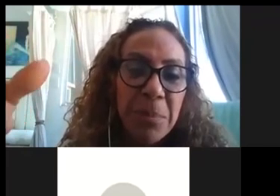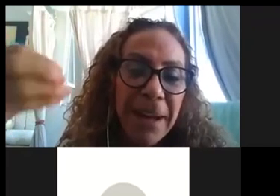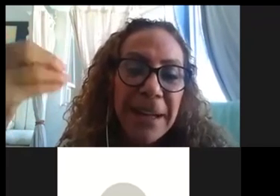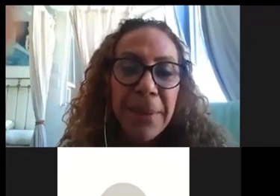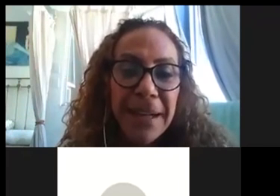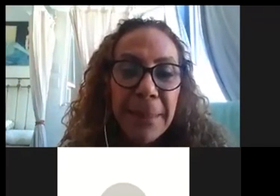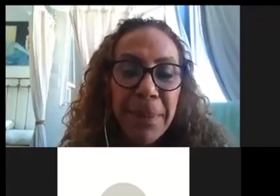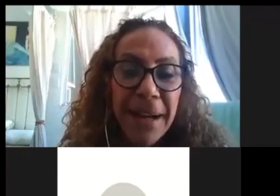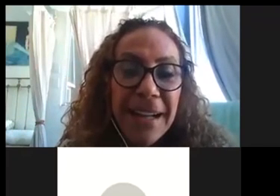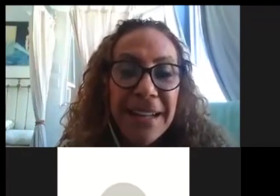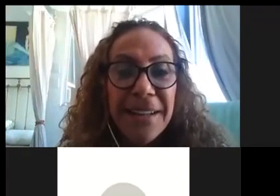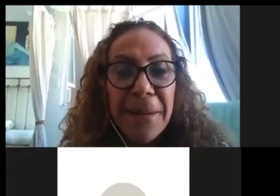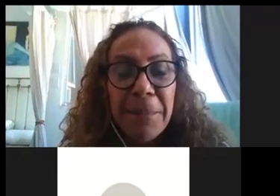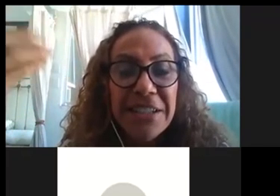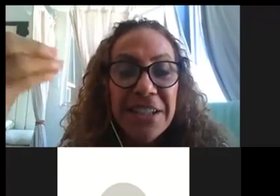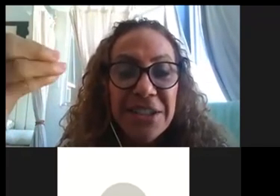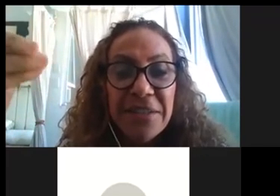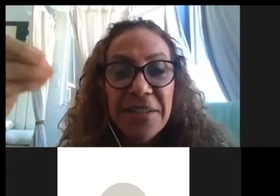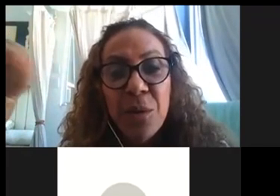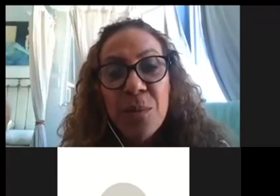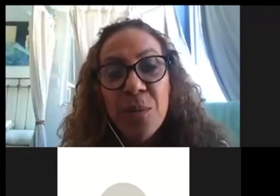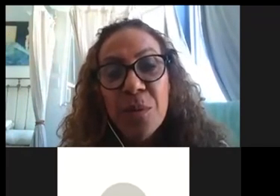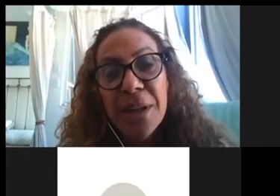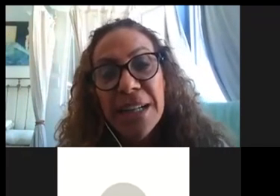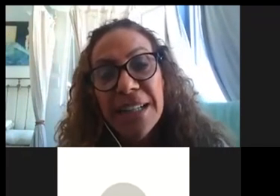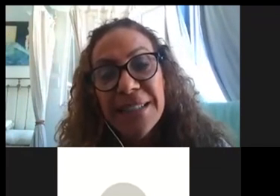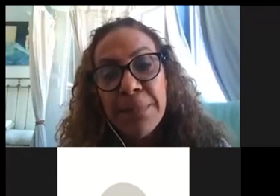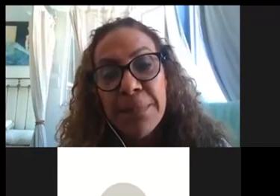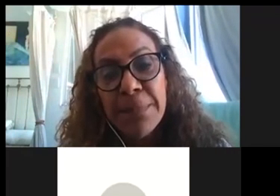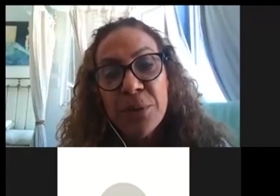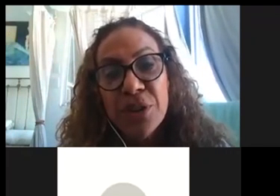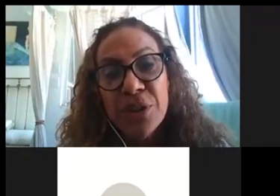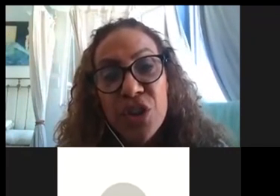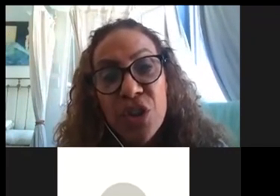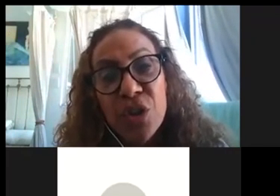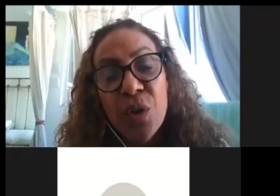sido pega-paca-pá para a gente ver como Ana se